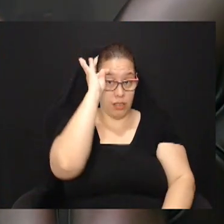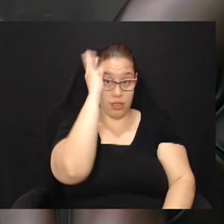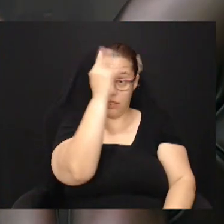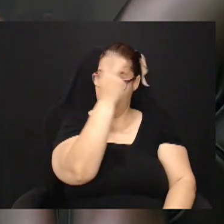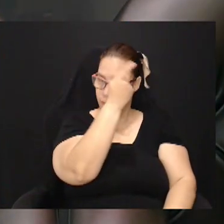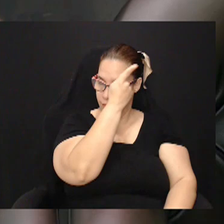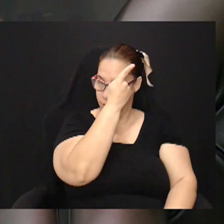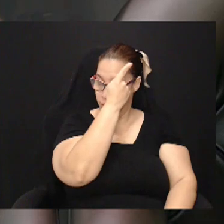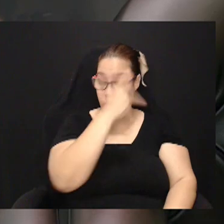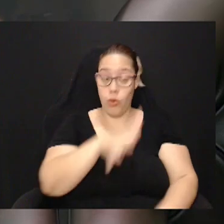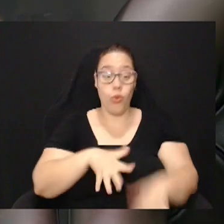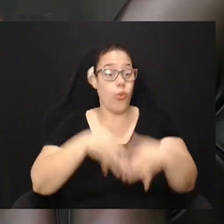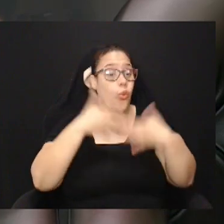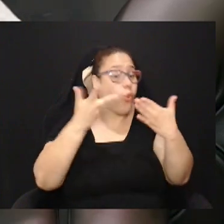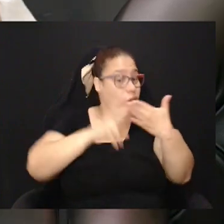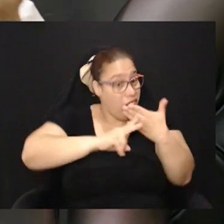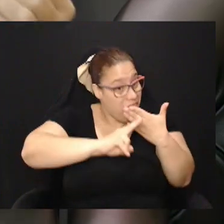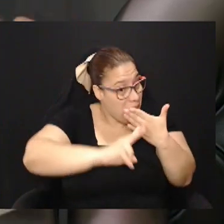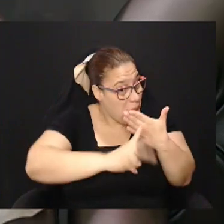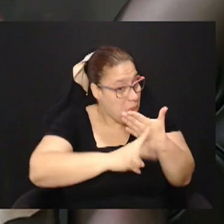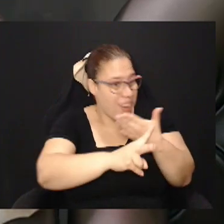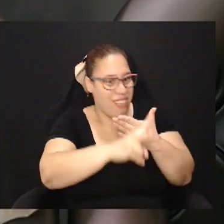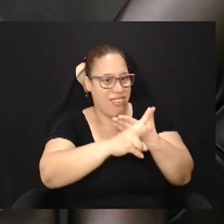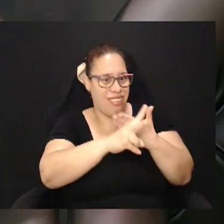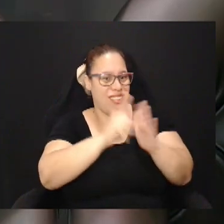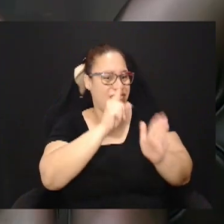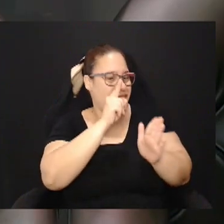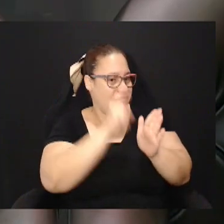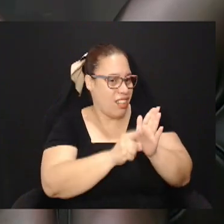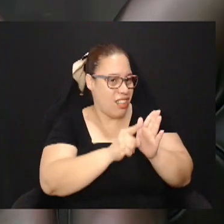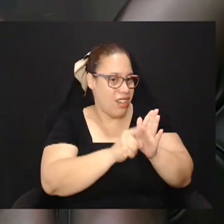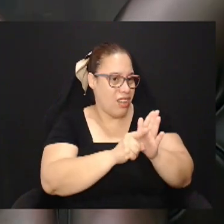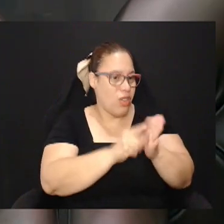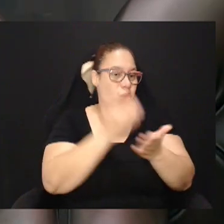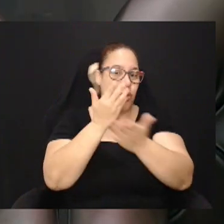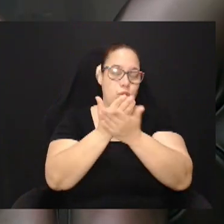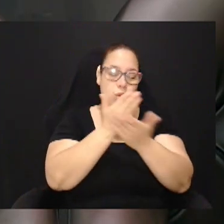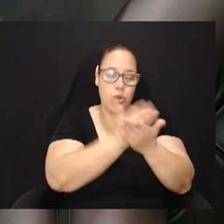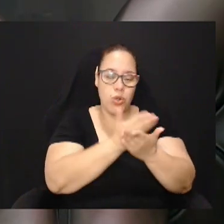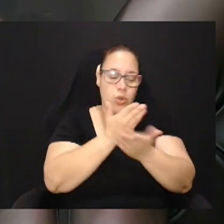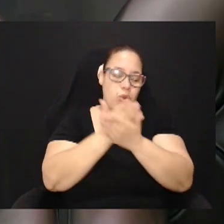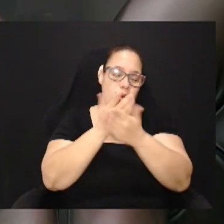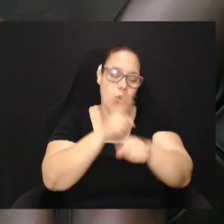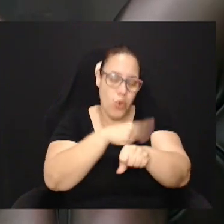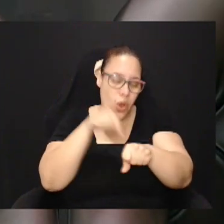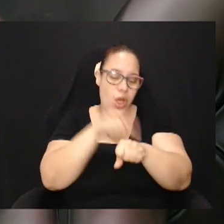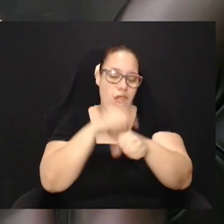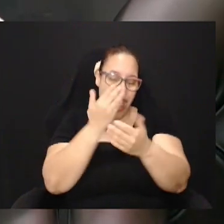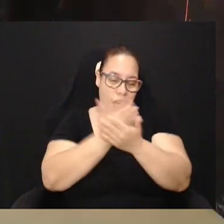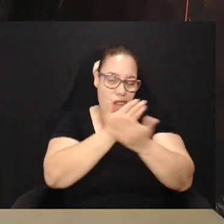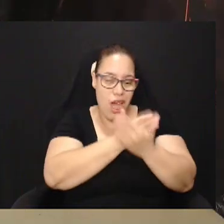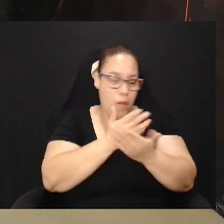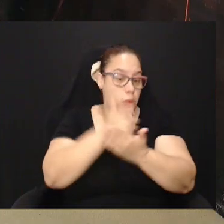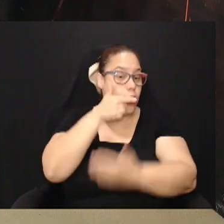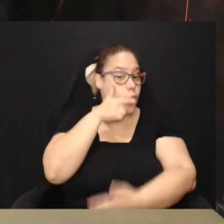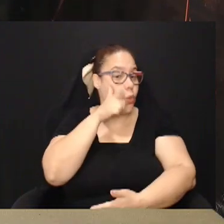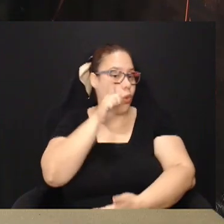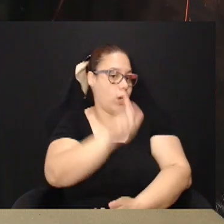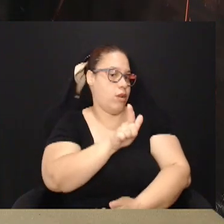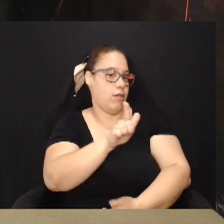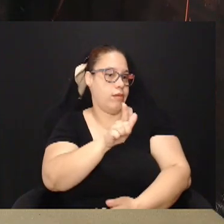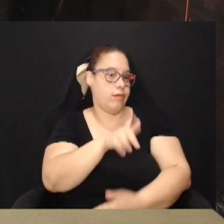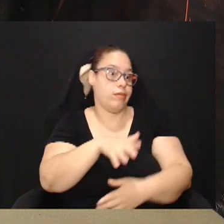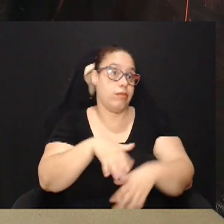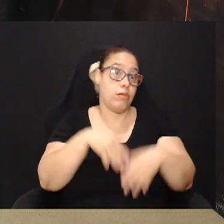isso não está interferindo na questão de estudo, tempo de estudo, né? E fora que